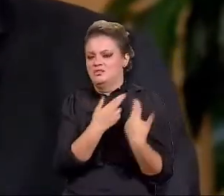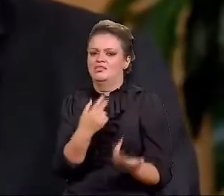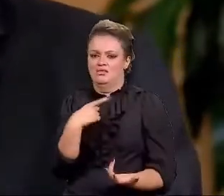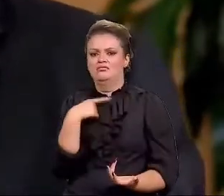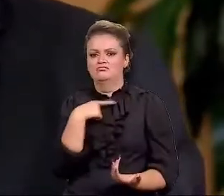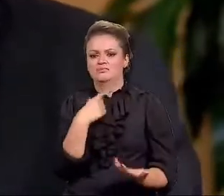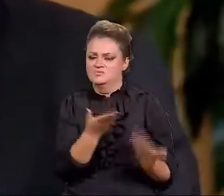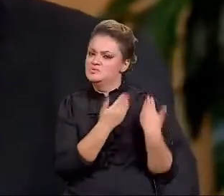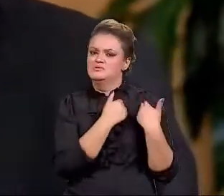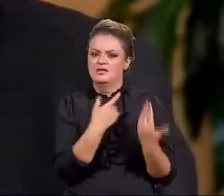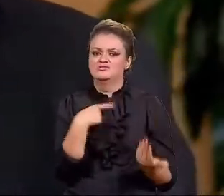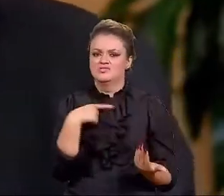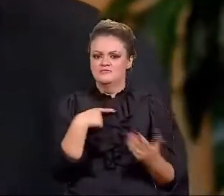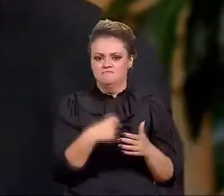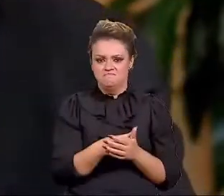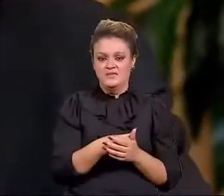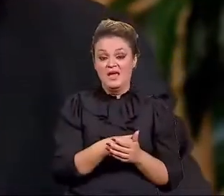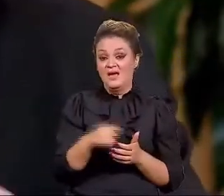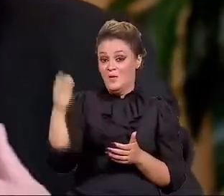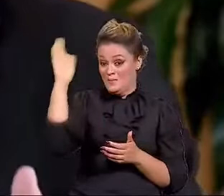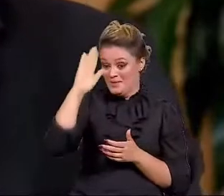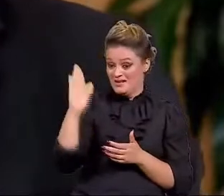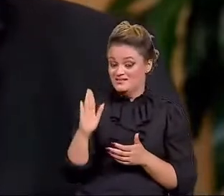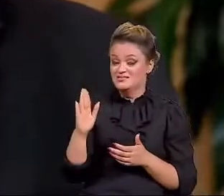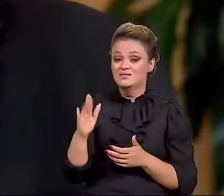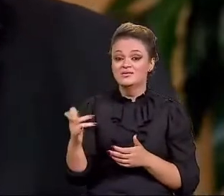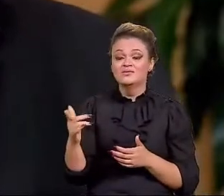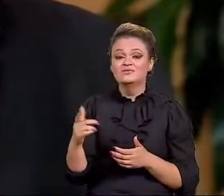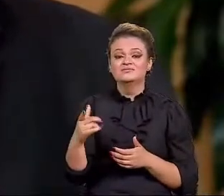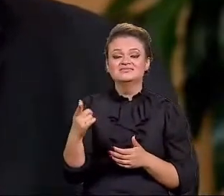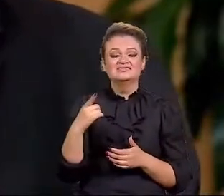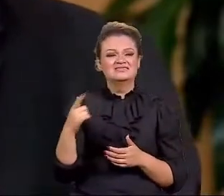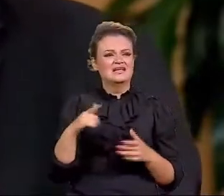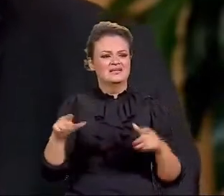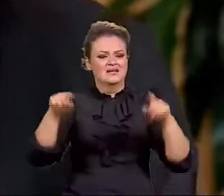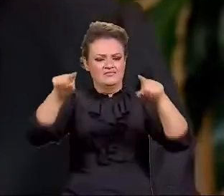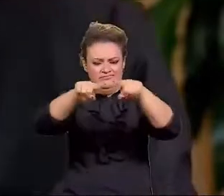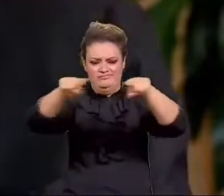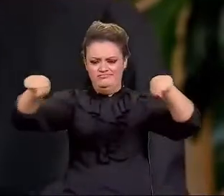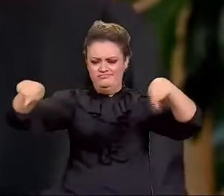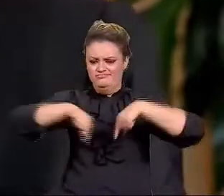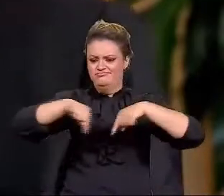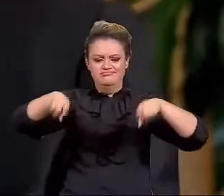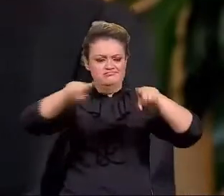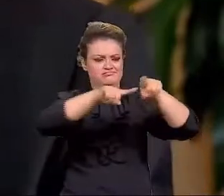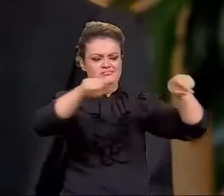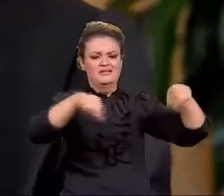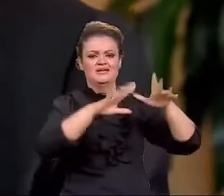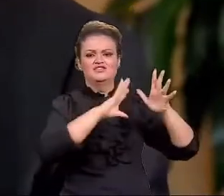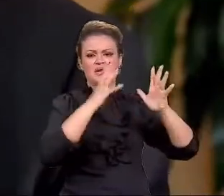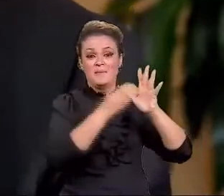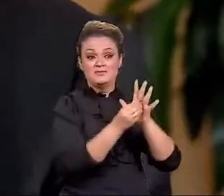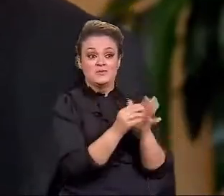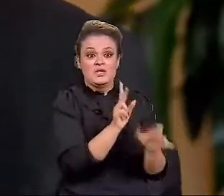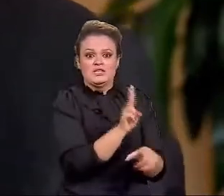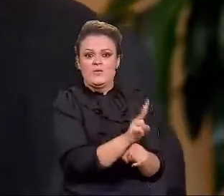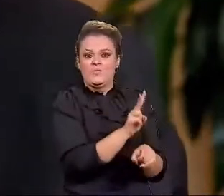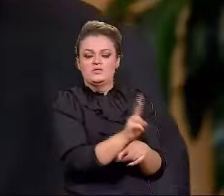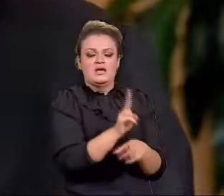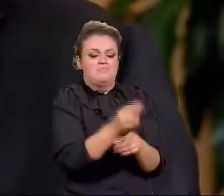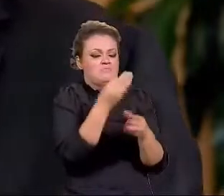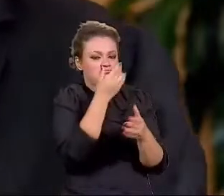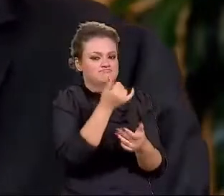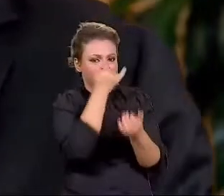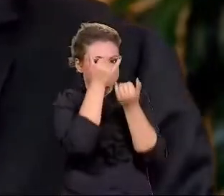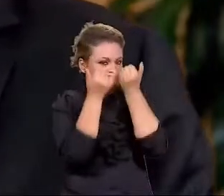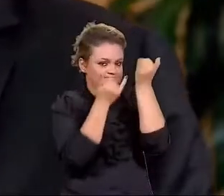tem milhões de hectares ou milhões de quilômetros da Amazônia preservado, nós precisamos transformar isso num